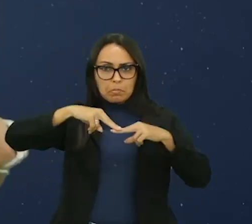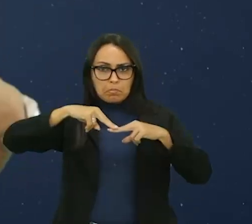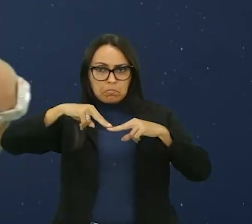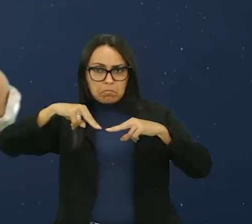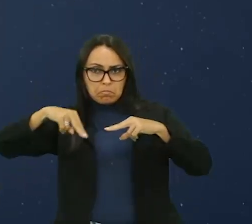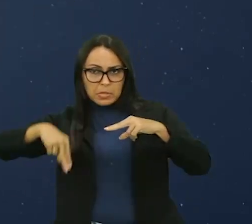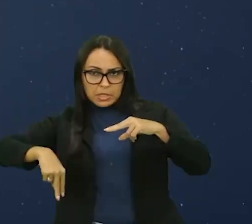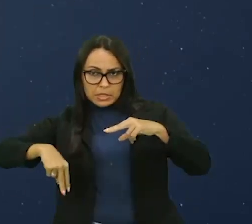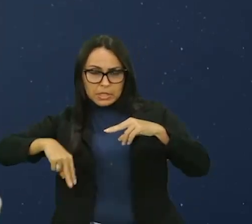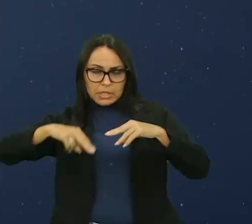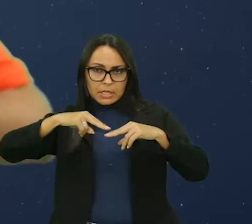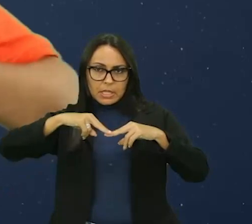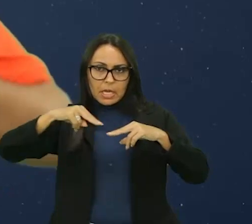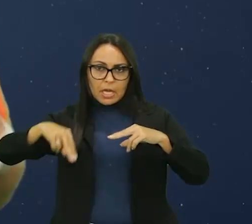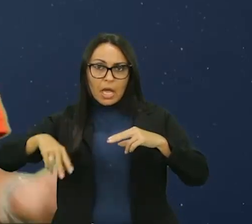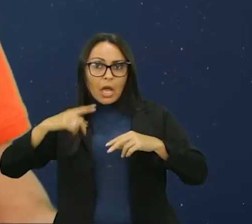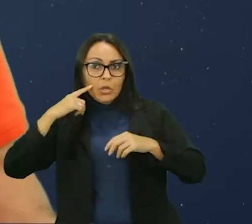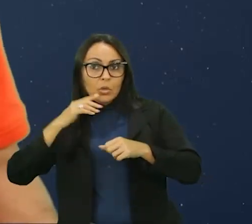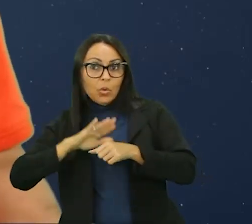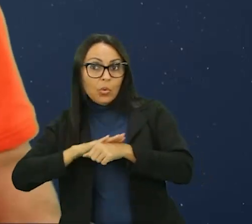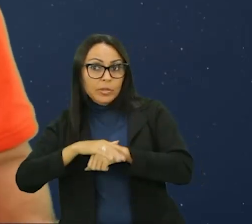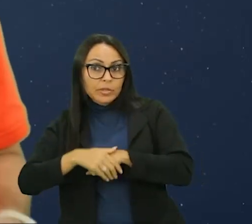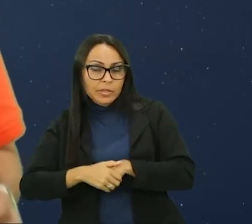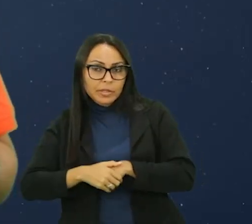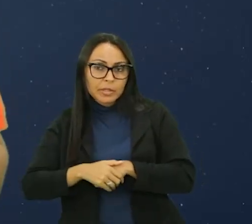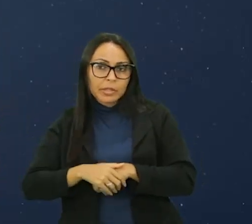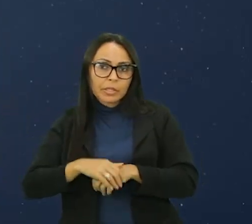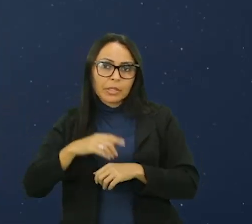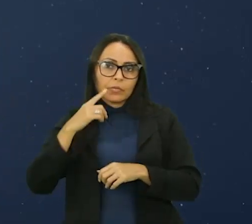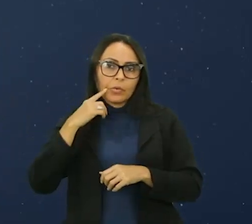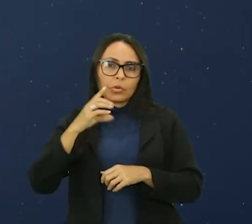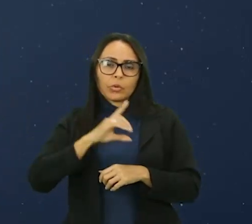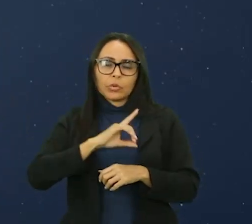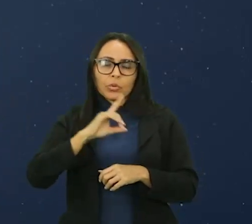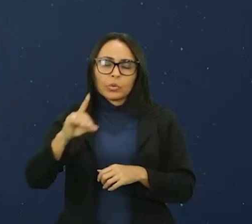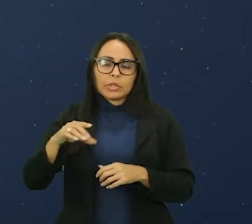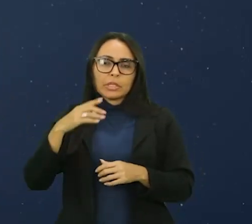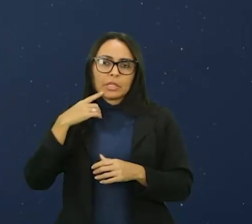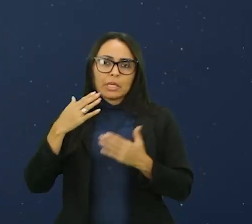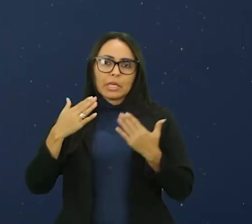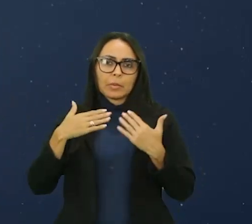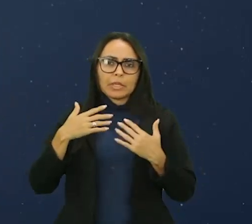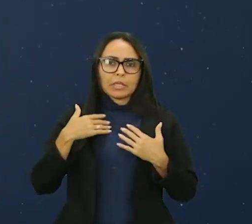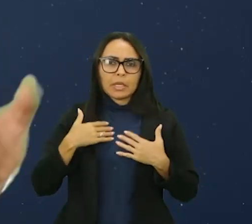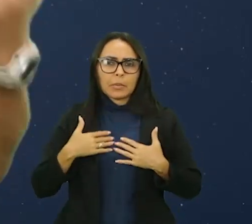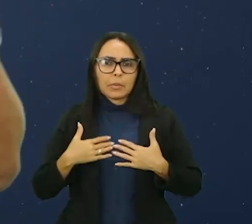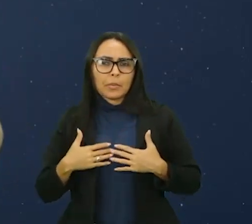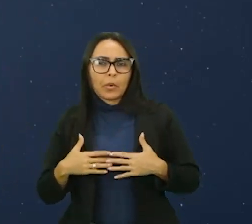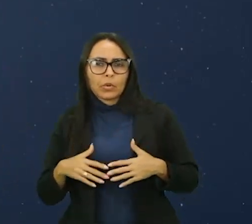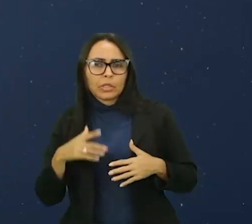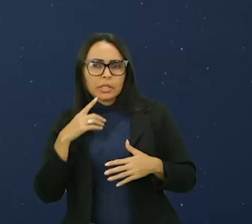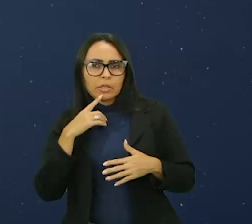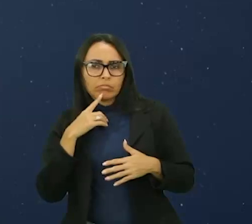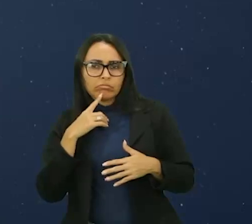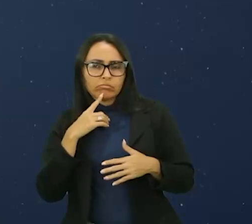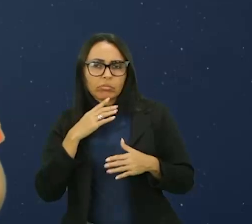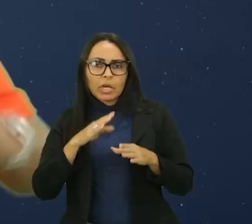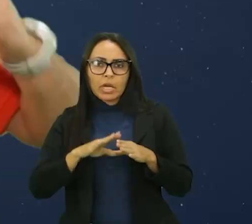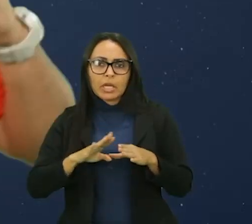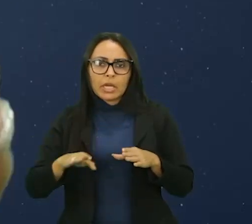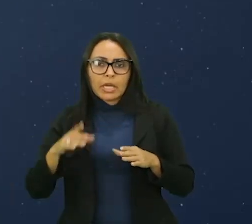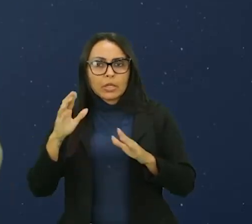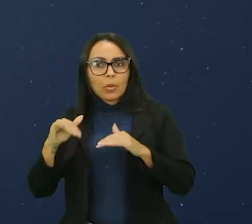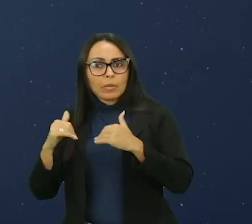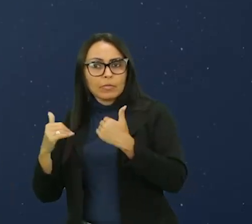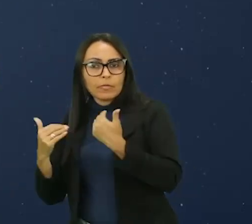de mar à noite, num dia foi muito quente ali, você percebe que a água está morninha, enquanto que a temperatura externa